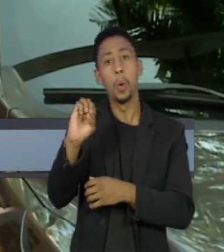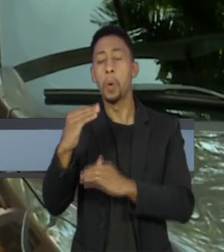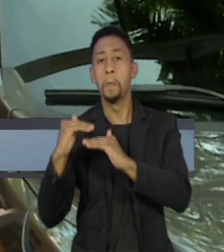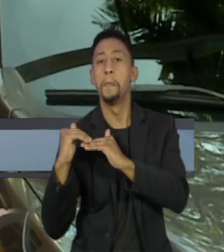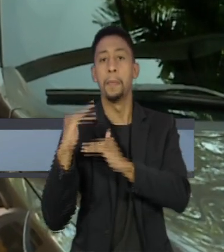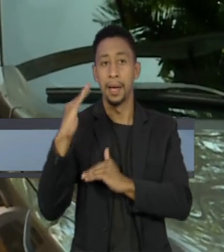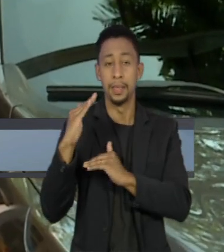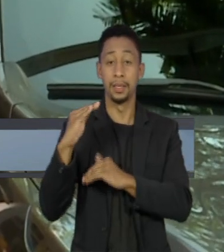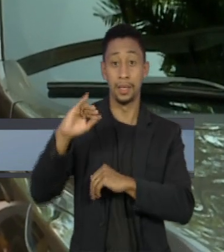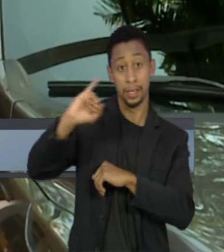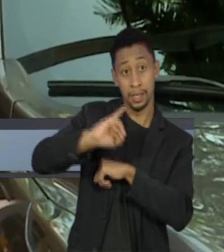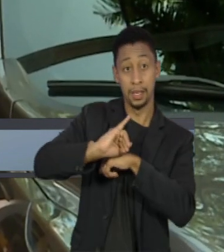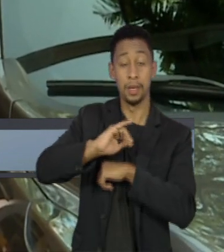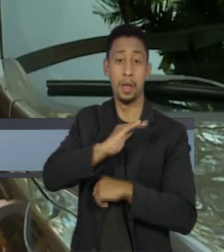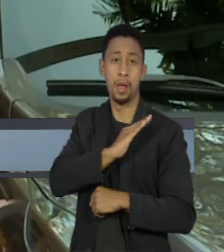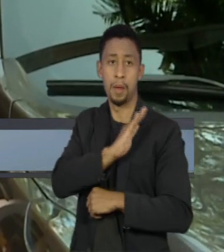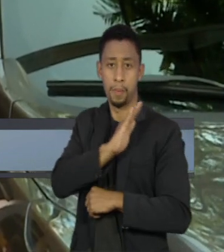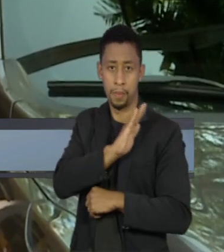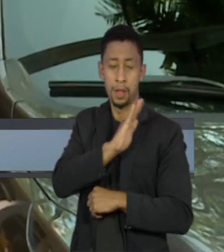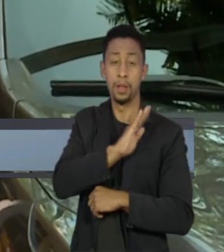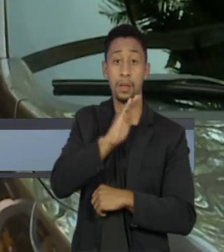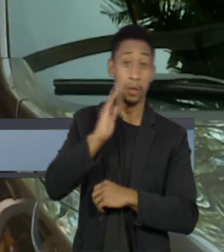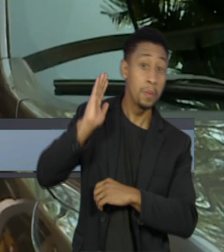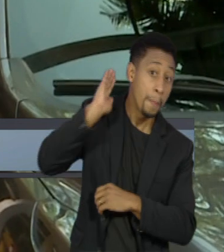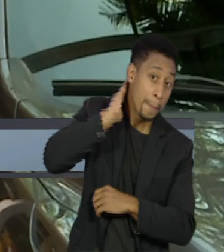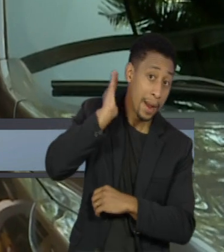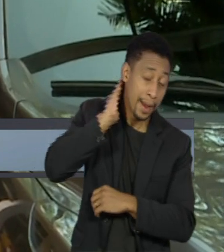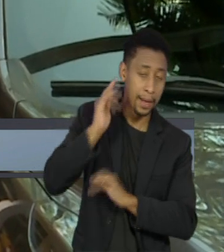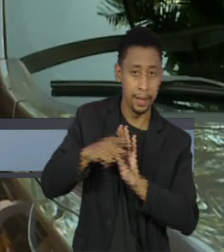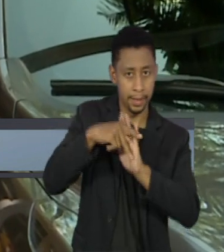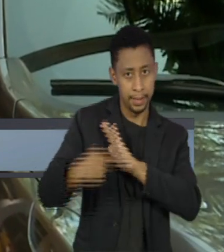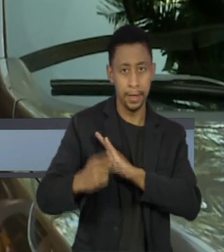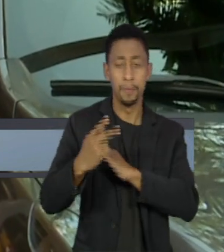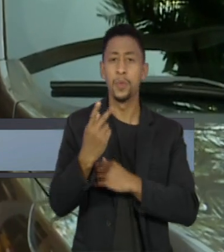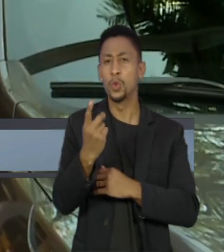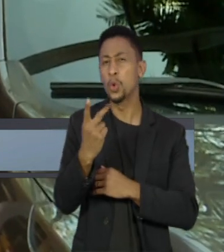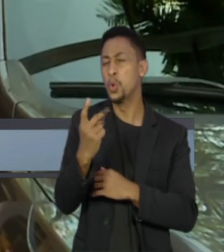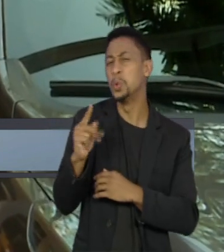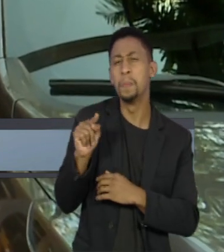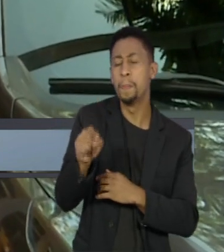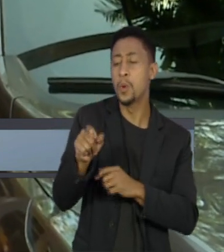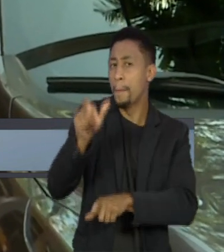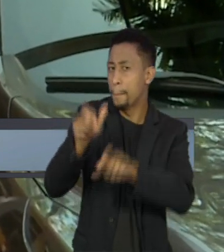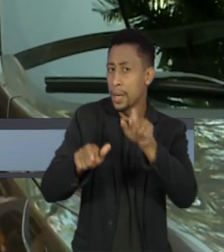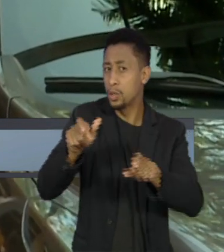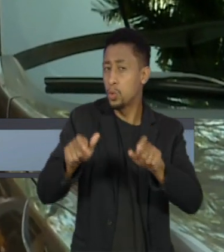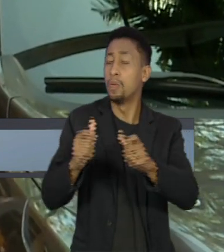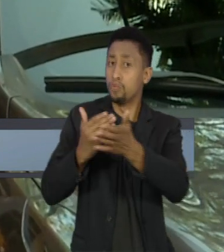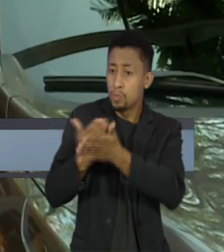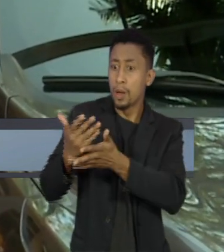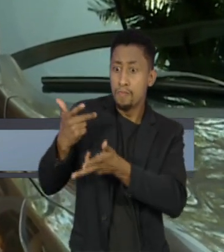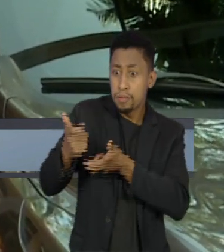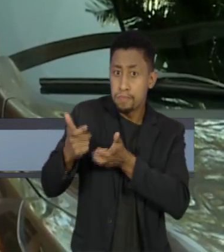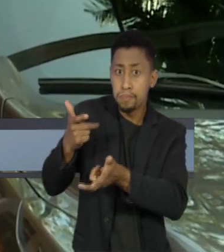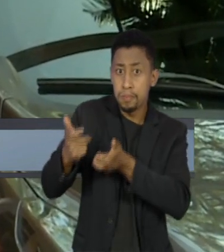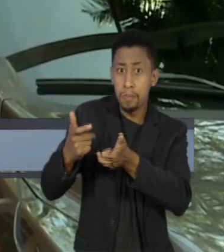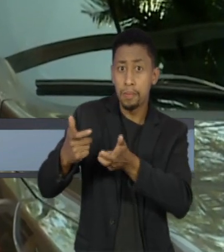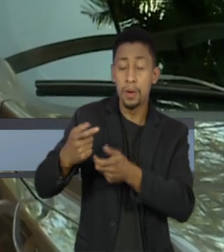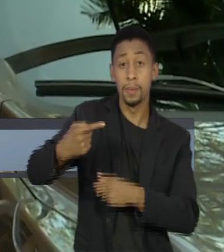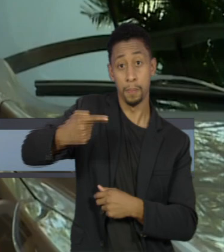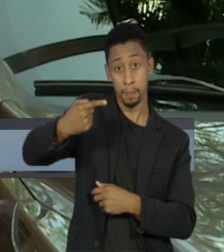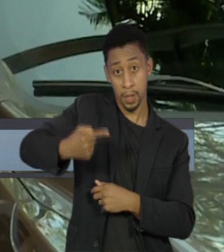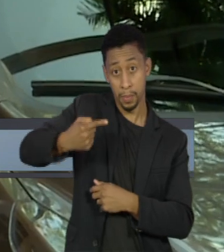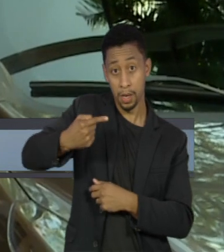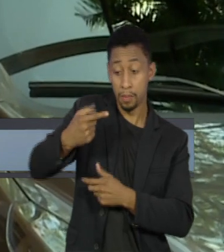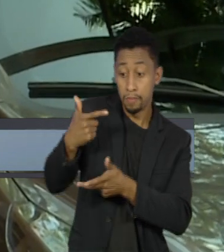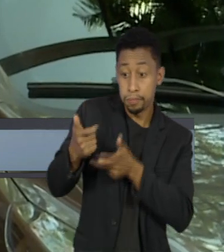na capital do Pará. A expectativa é de que 12 mil pessoas recebam a primeira dose nessa segunda etapa da primeira fase